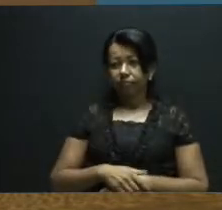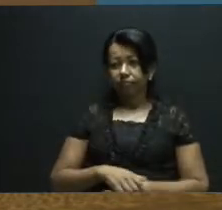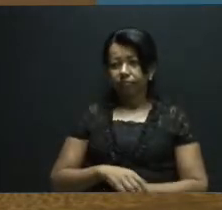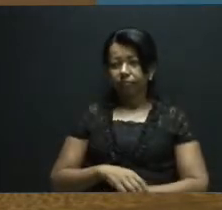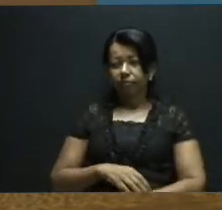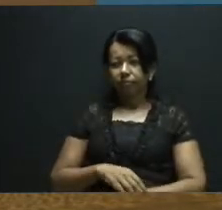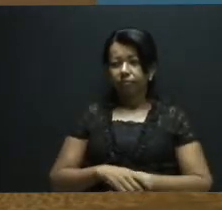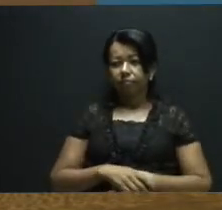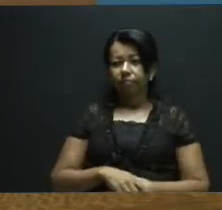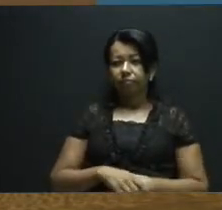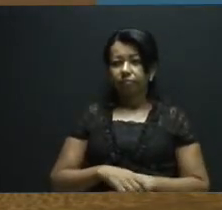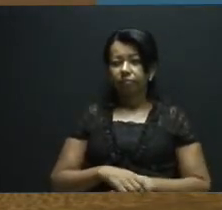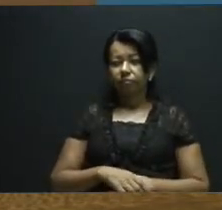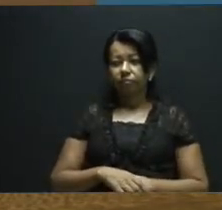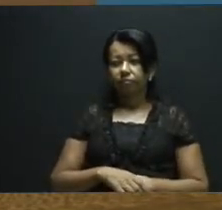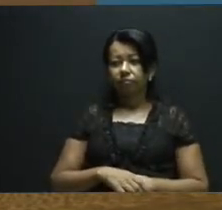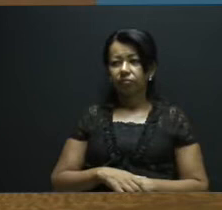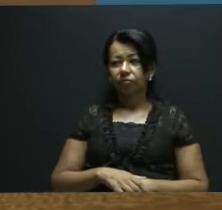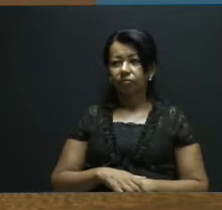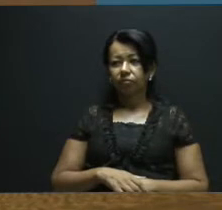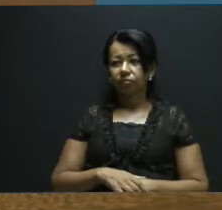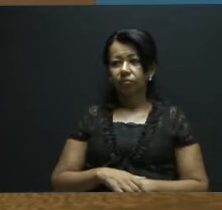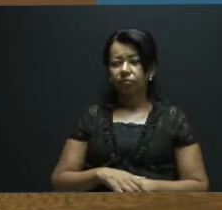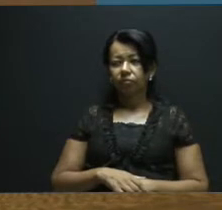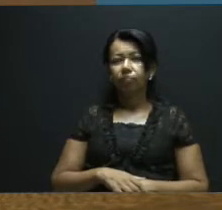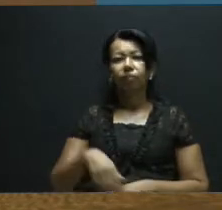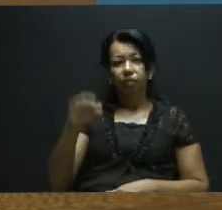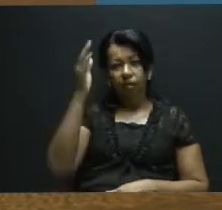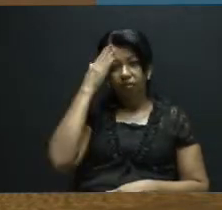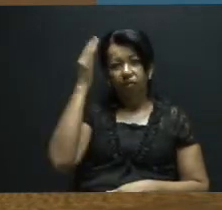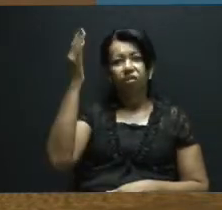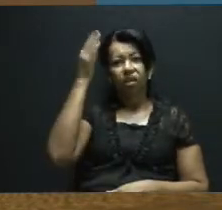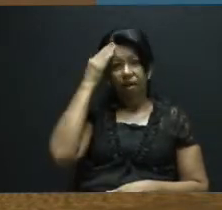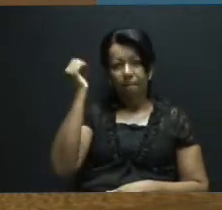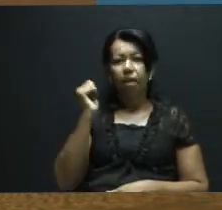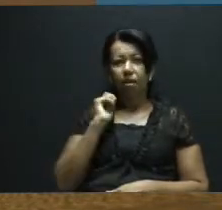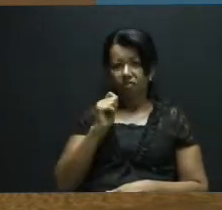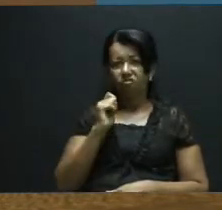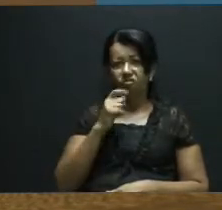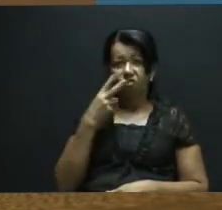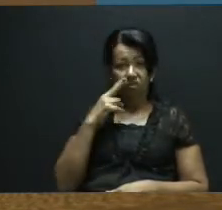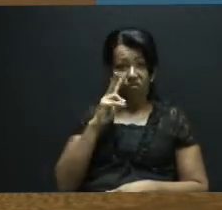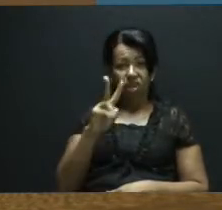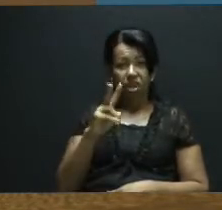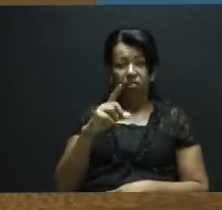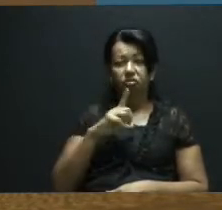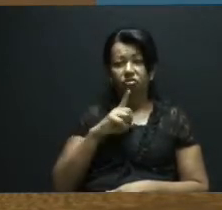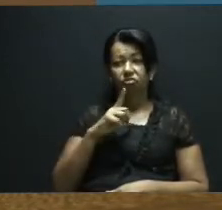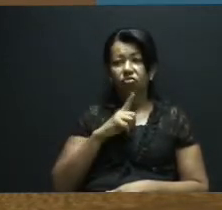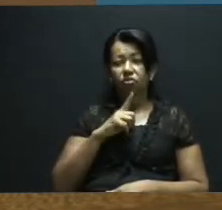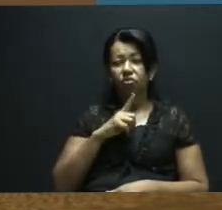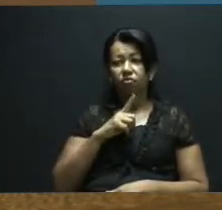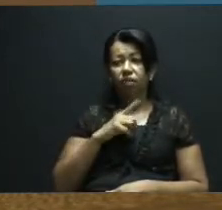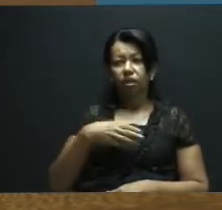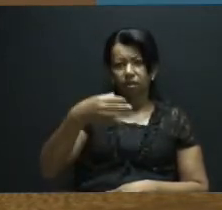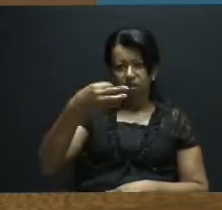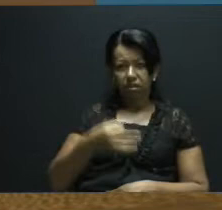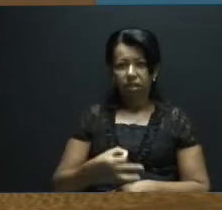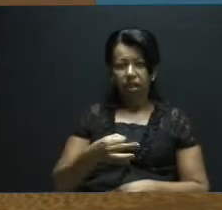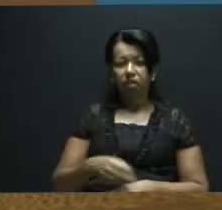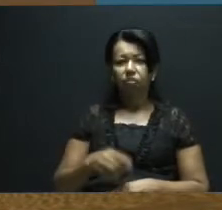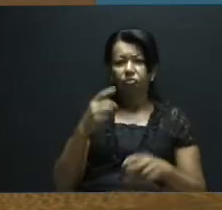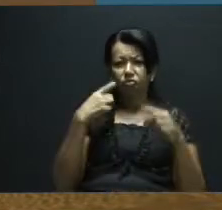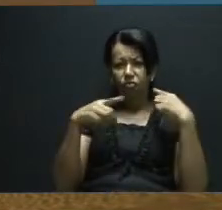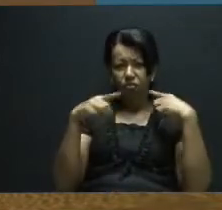vou eu vou descobrir vou pegar a hora que eu tiver a prova poder